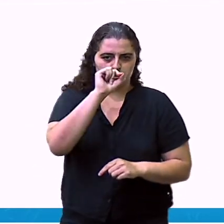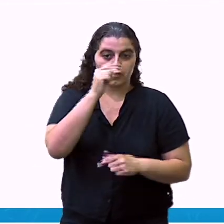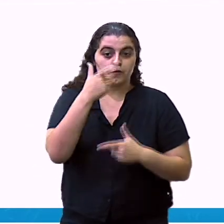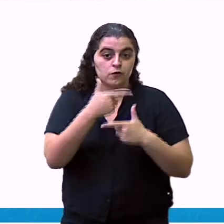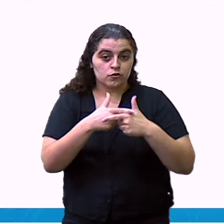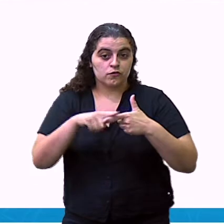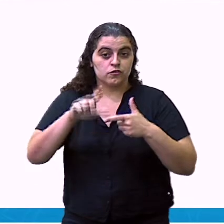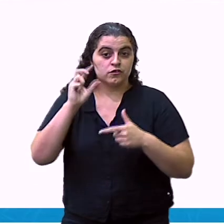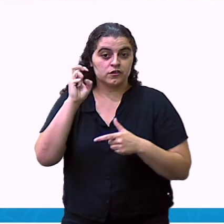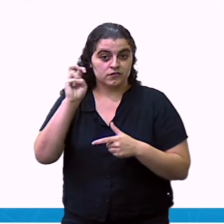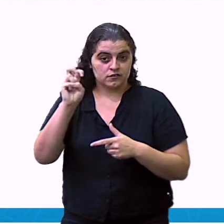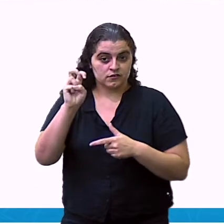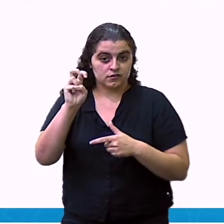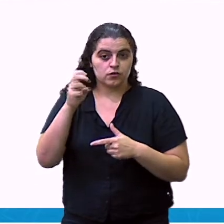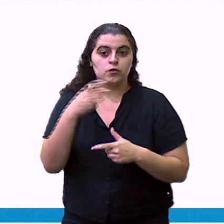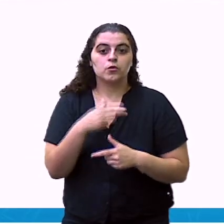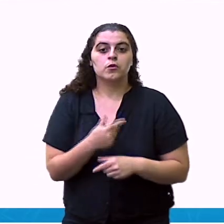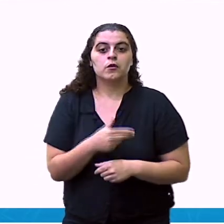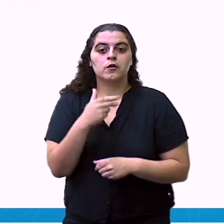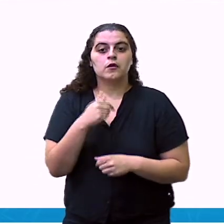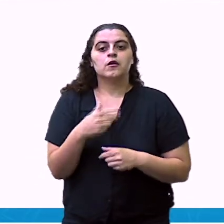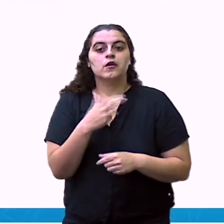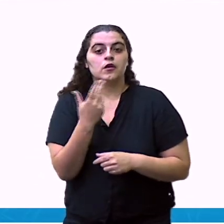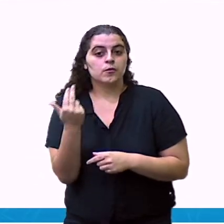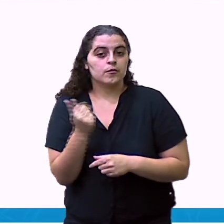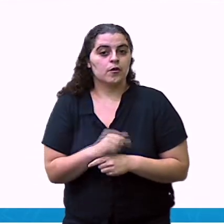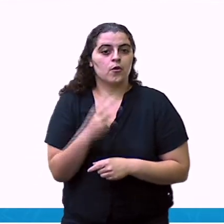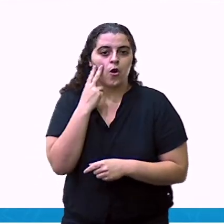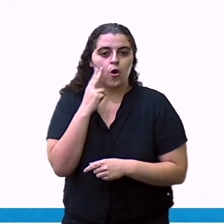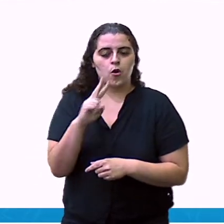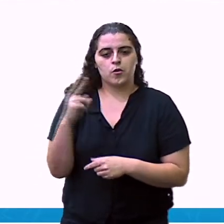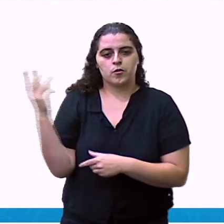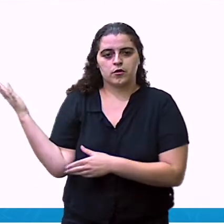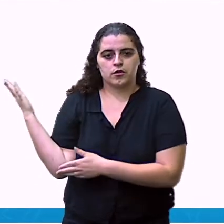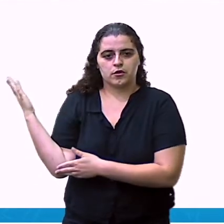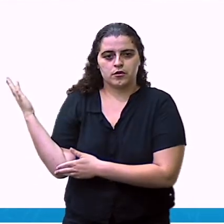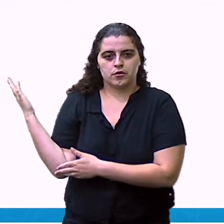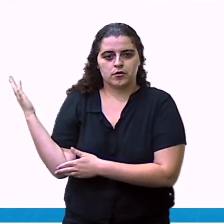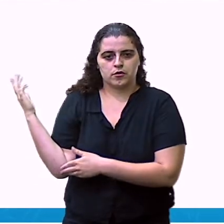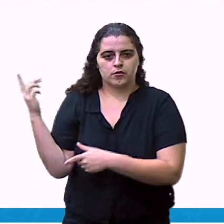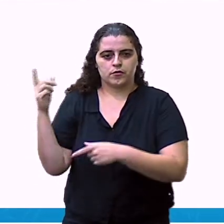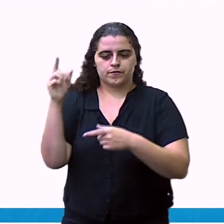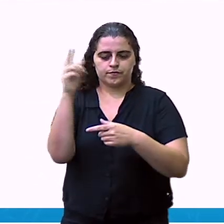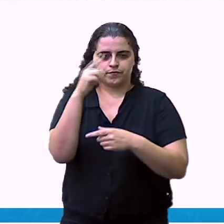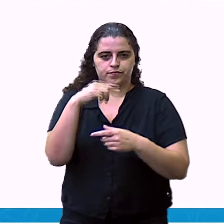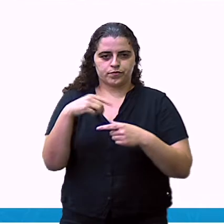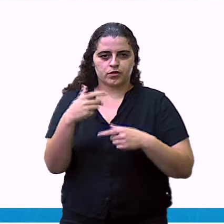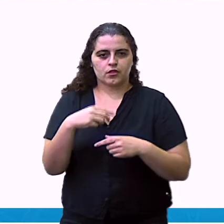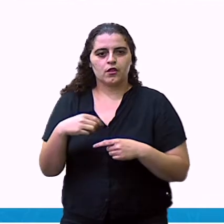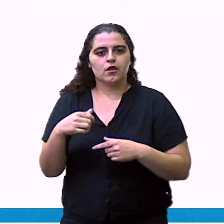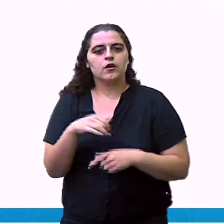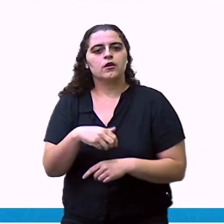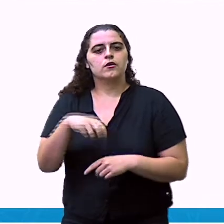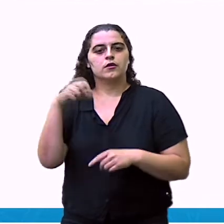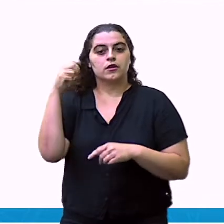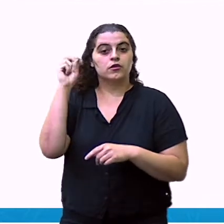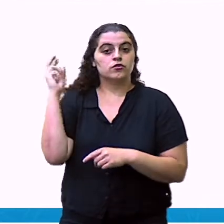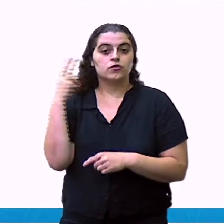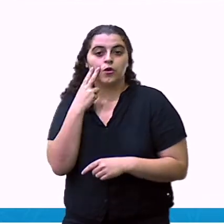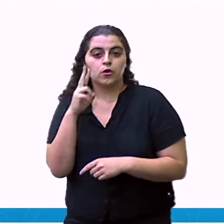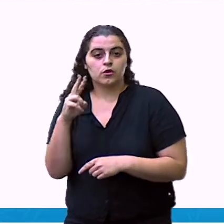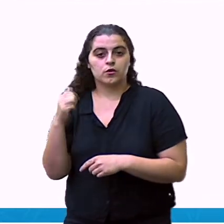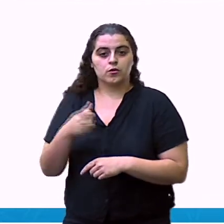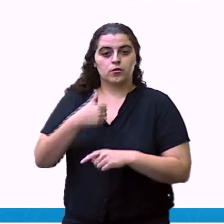partes iguais. Se nós utilizarmos somente uma parte desse círculo, nós vamos ter uma fração que